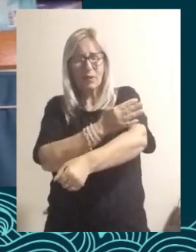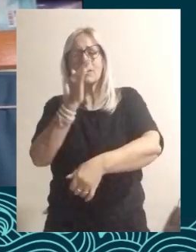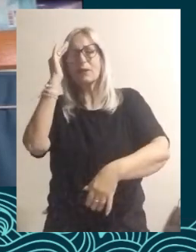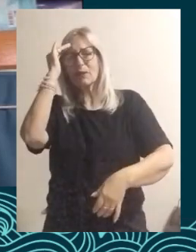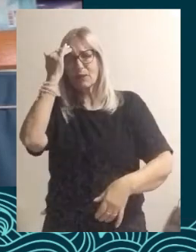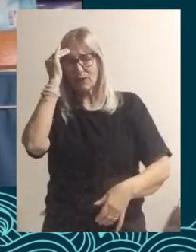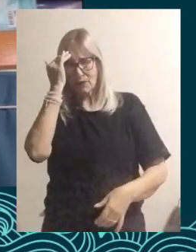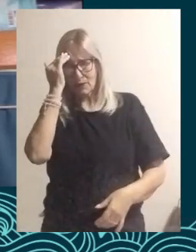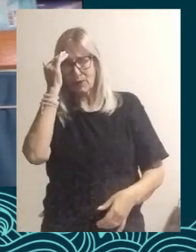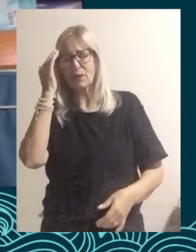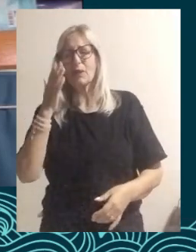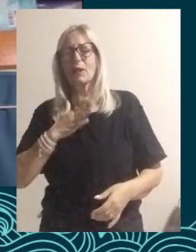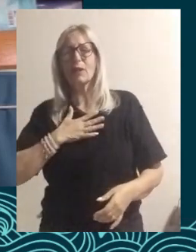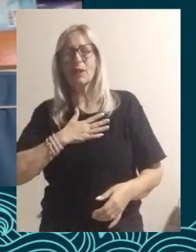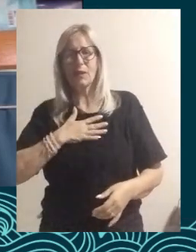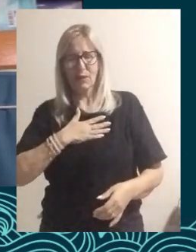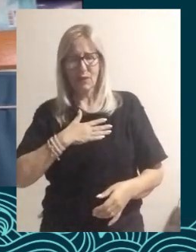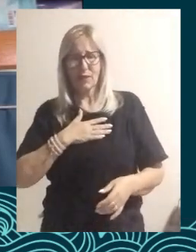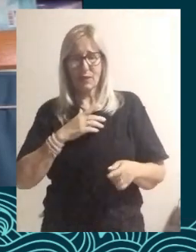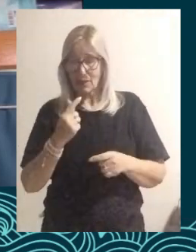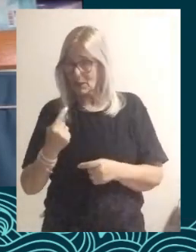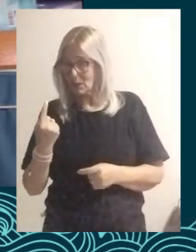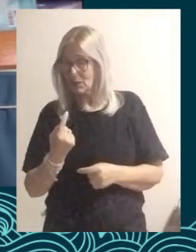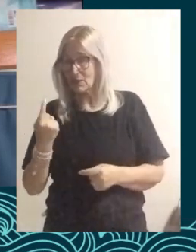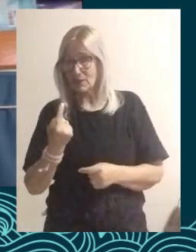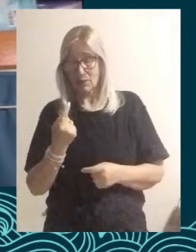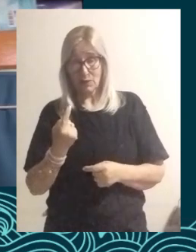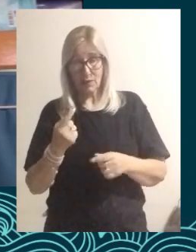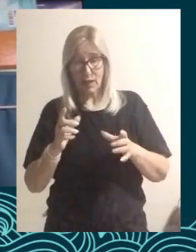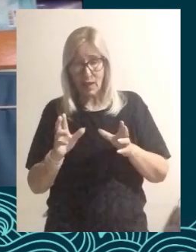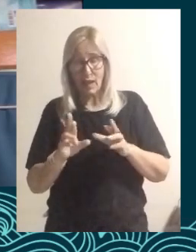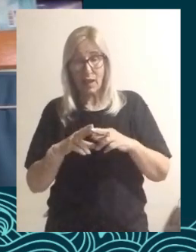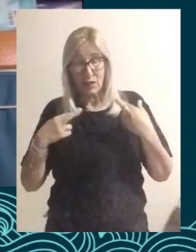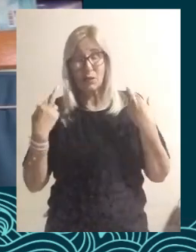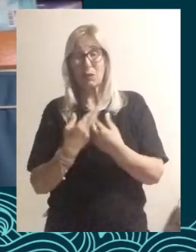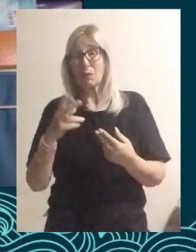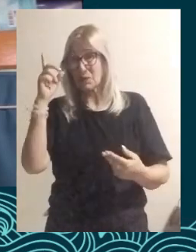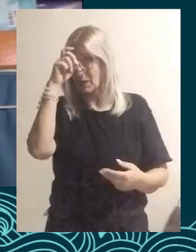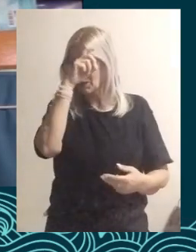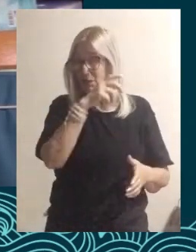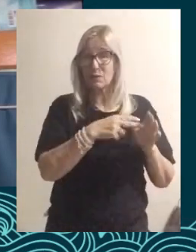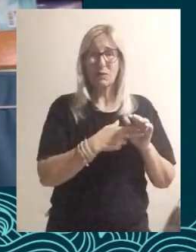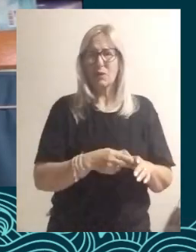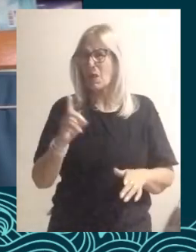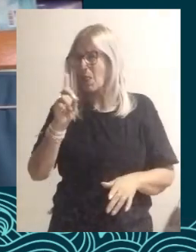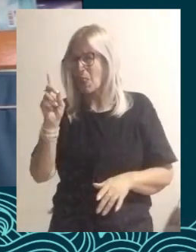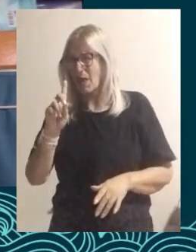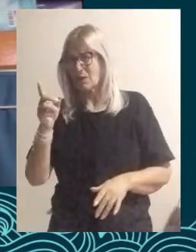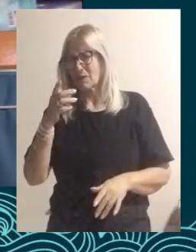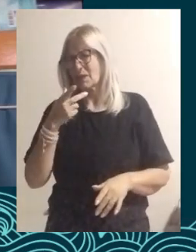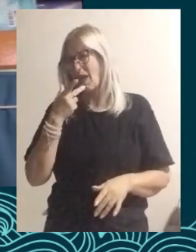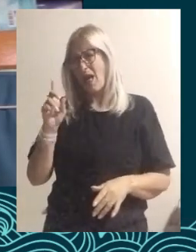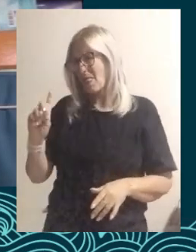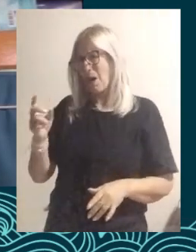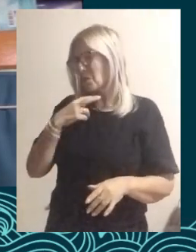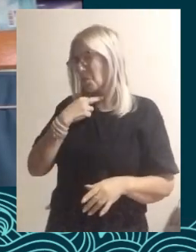essas emoções e entender e ter momentos de prazer quando a gente está isolado do que quando a gente está em É, sociedade. Acho que é mais difícil a